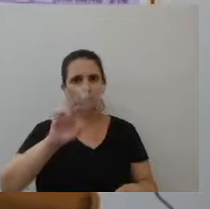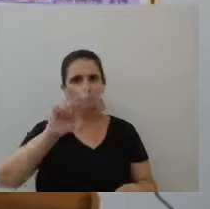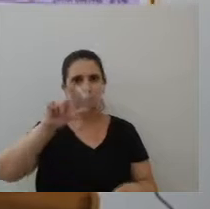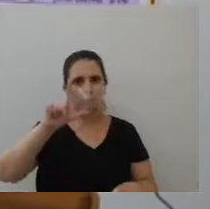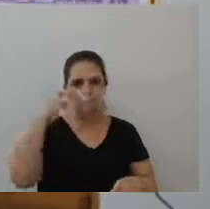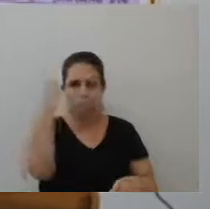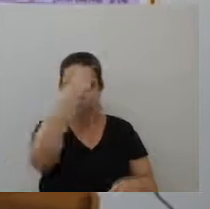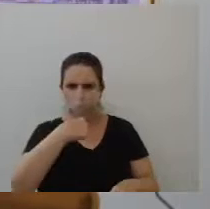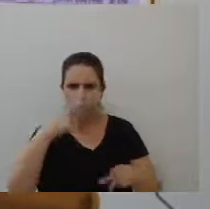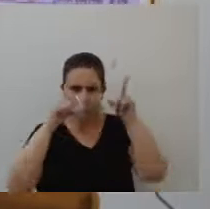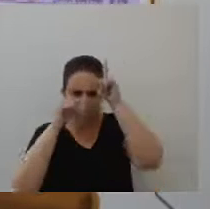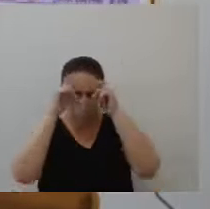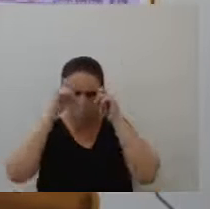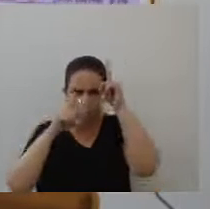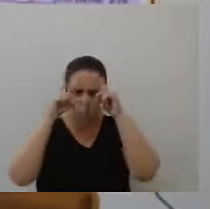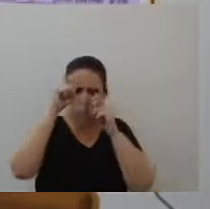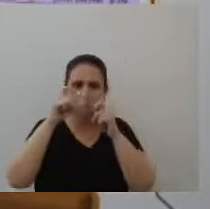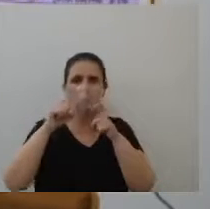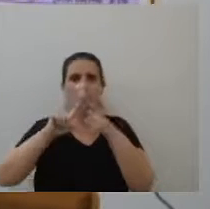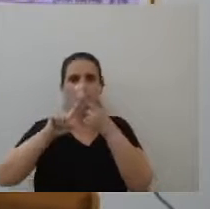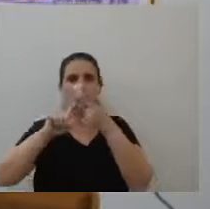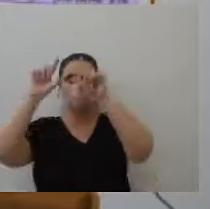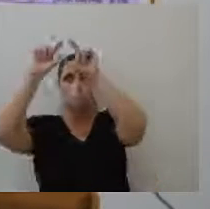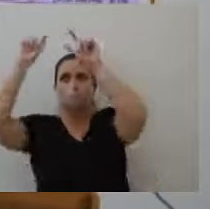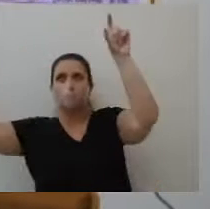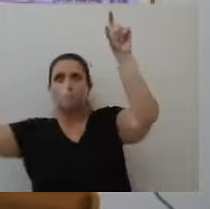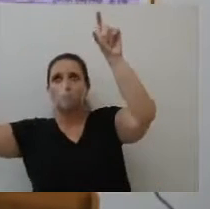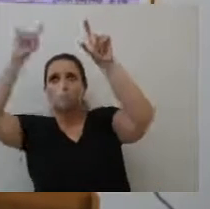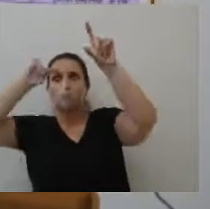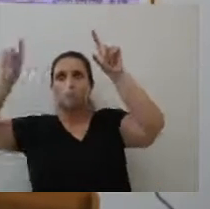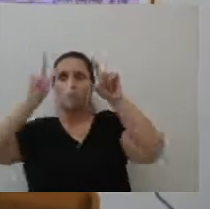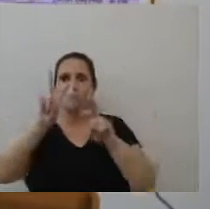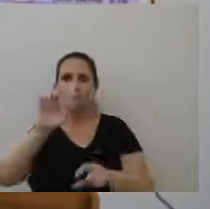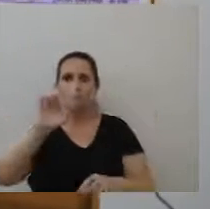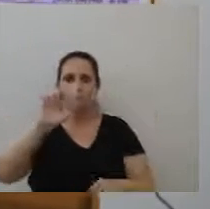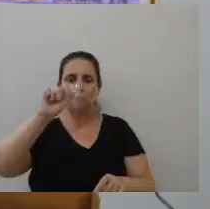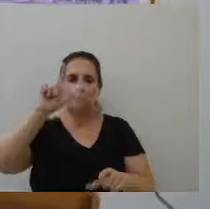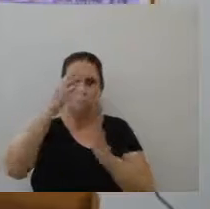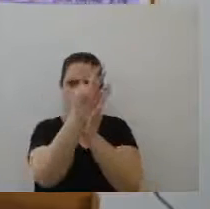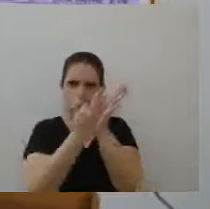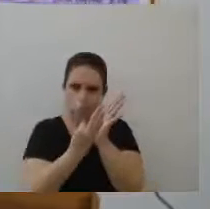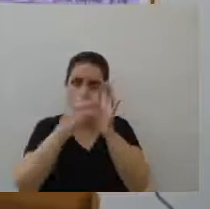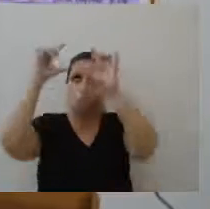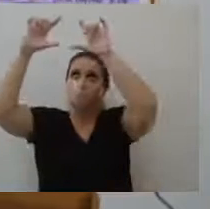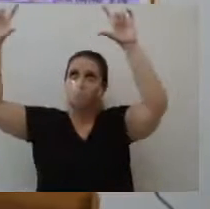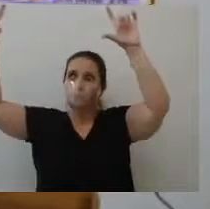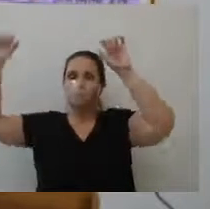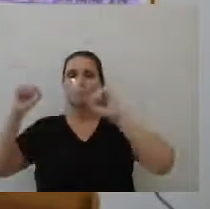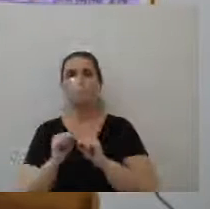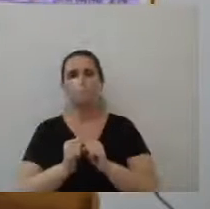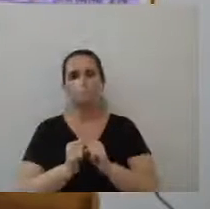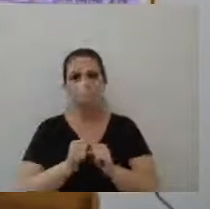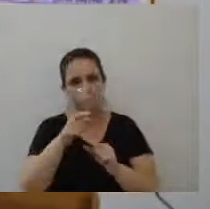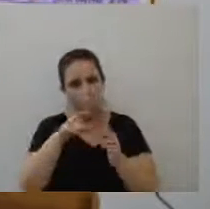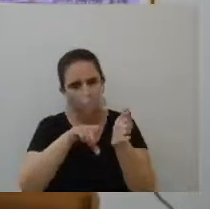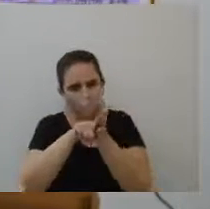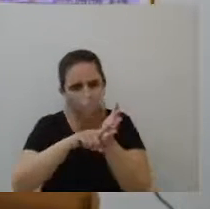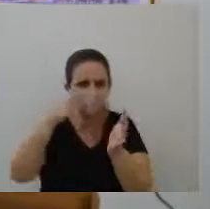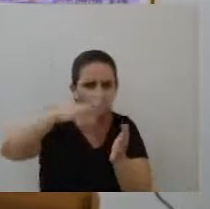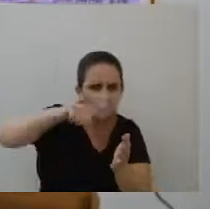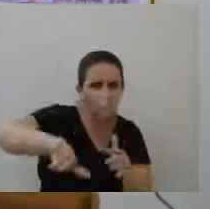Mata Atlântica e do Instituto de Pesquisas Espaciais, INPE, a devastação da cobertura vegetal cresceu